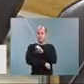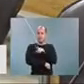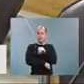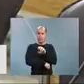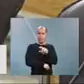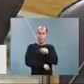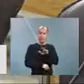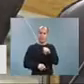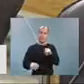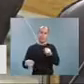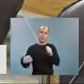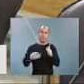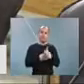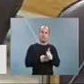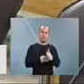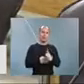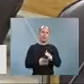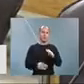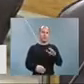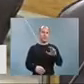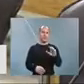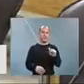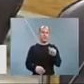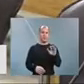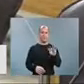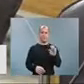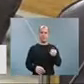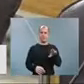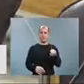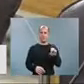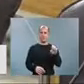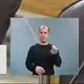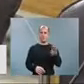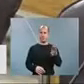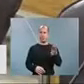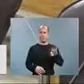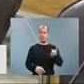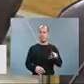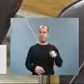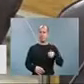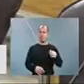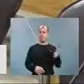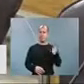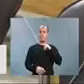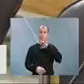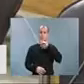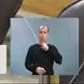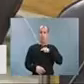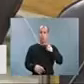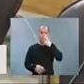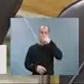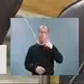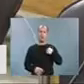Bezerra intransitável. É vergonhoso a forma como as pessoas pagam os seus